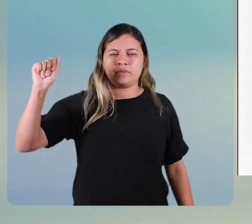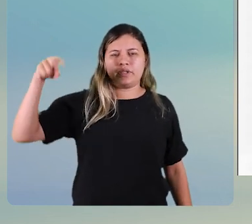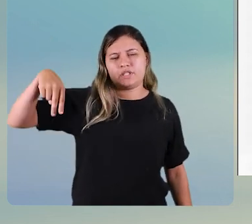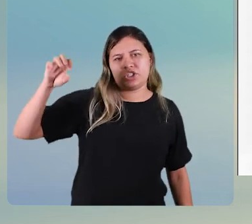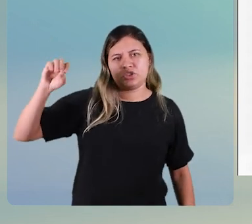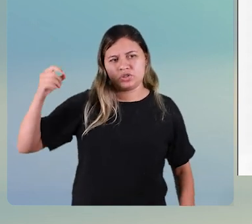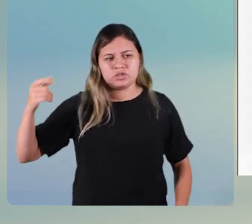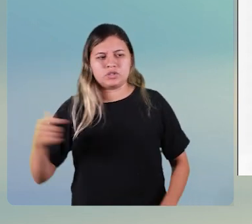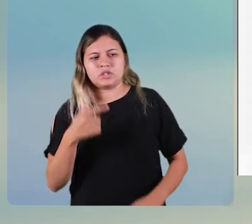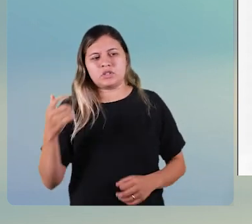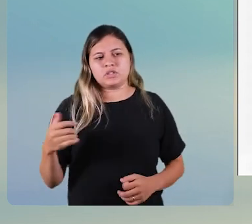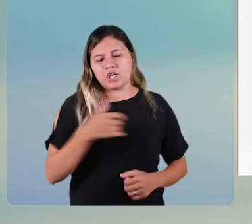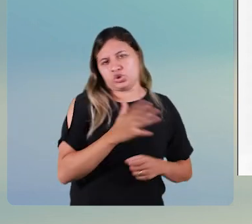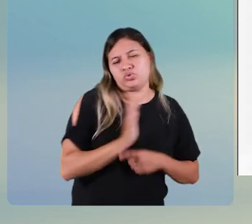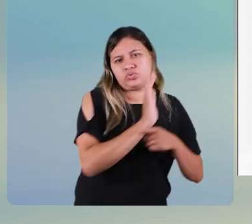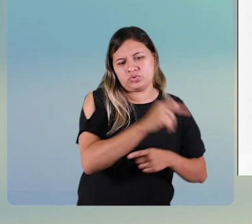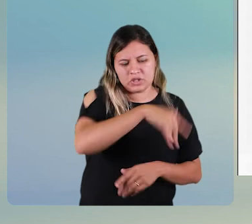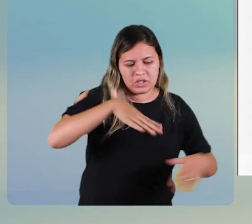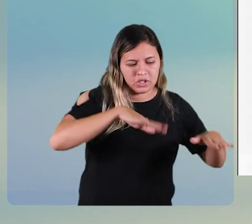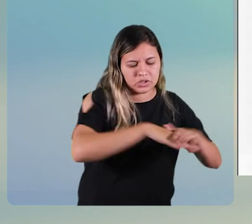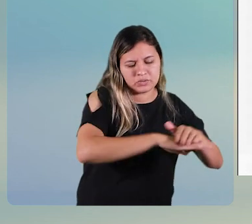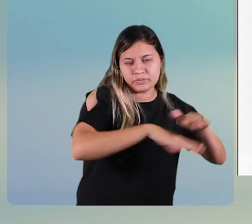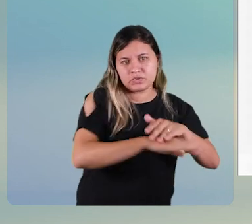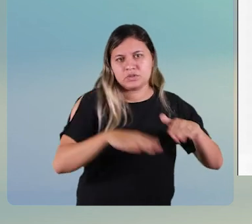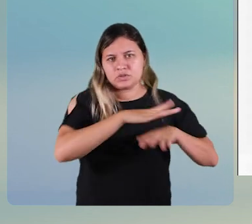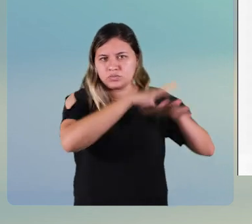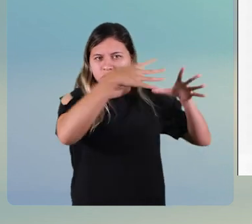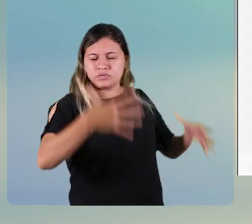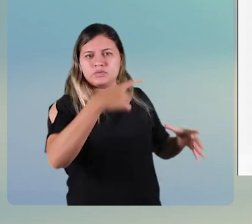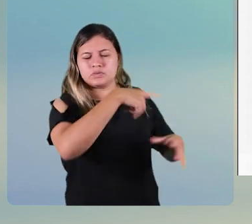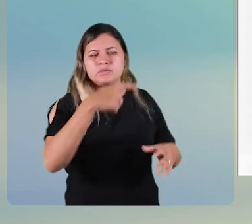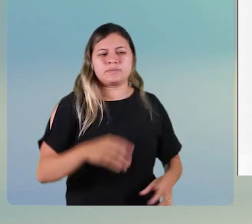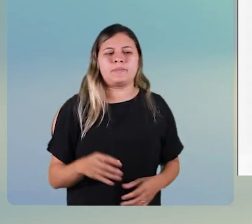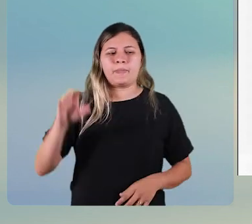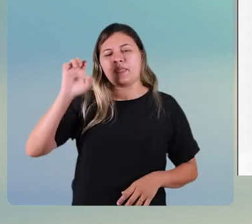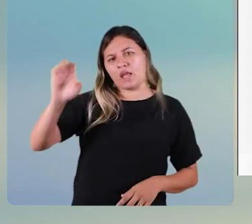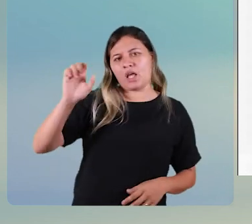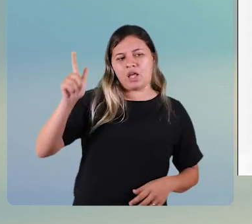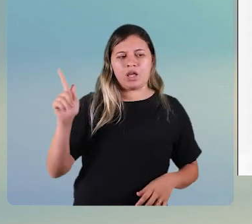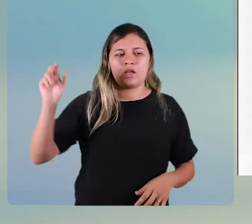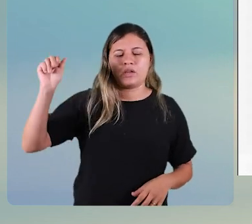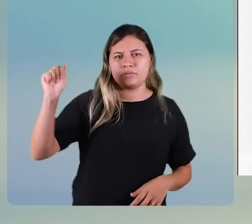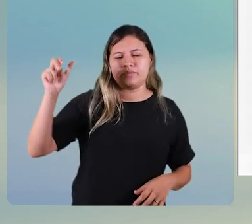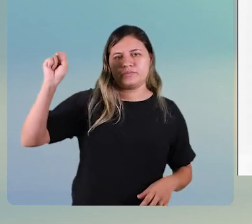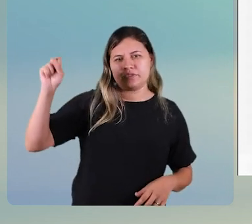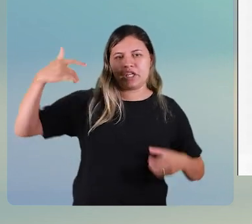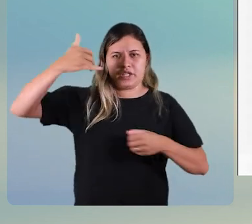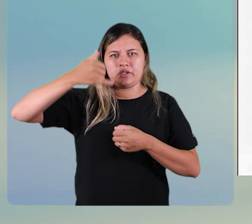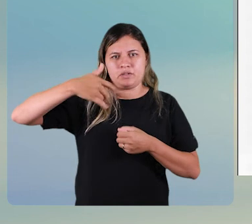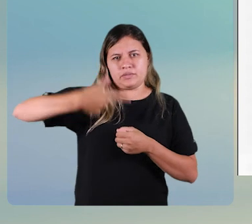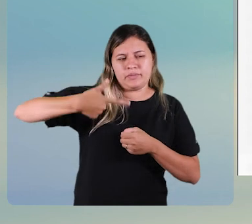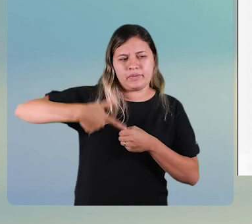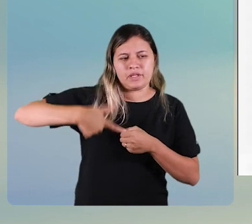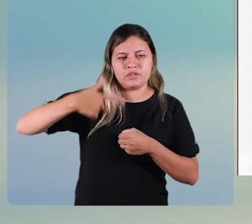anaeróbias na decomposição da matéria orgânica? Sim, seria essa letra D, certo? E a letra E, gás de efeito de petróleo, GLP,